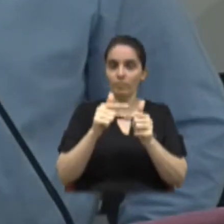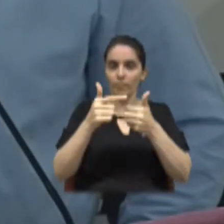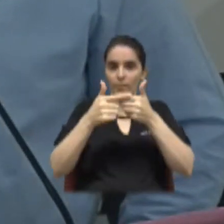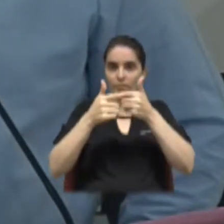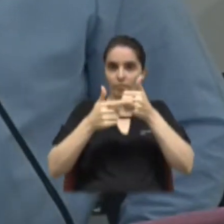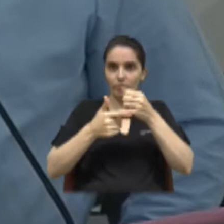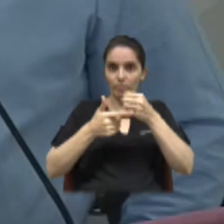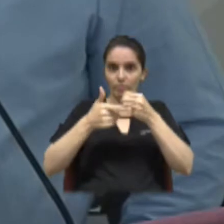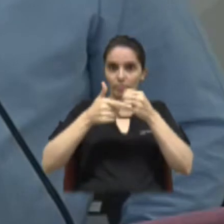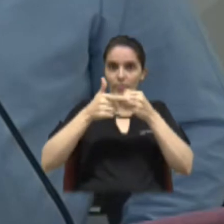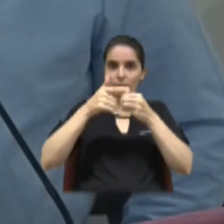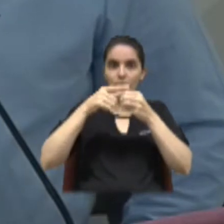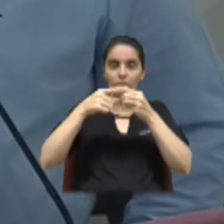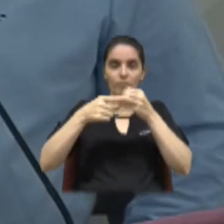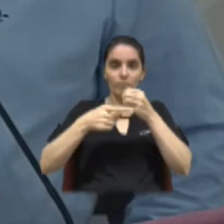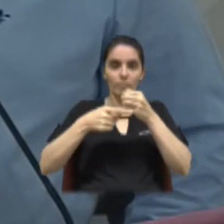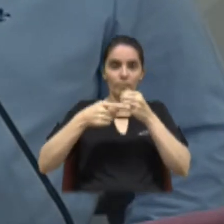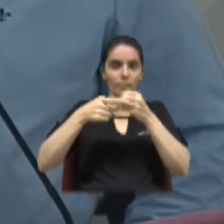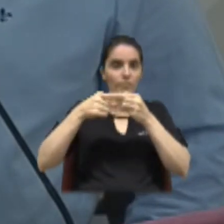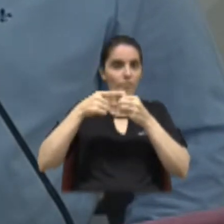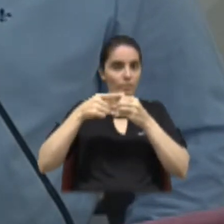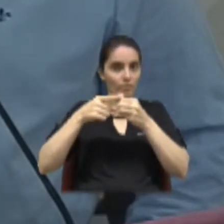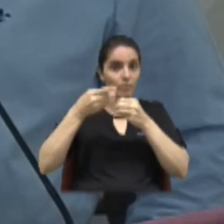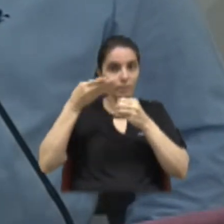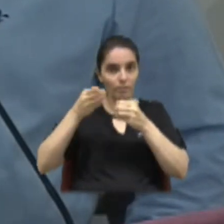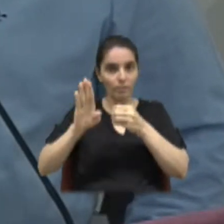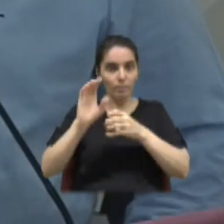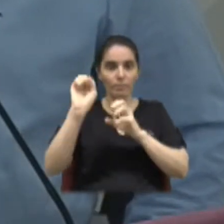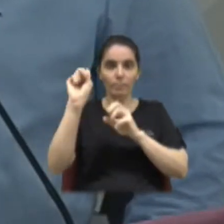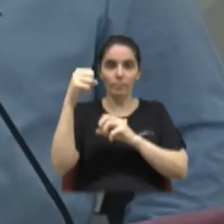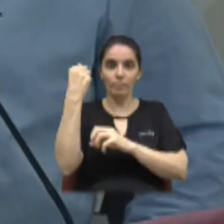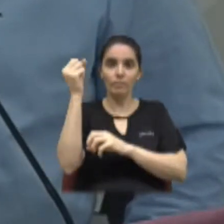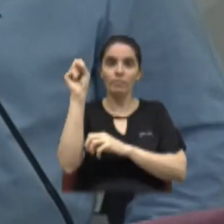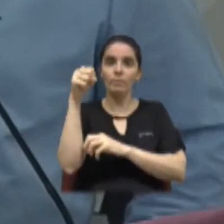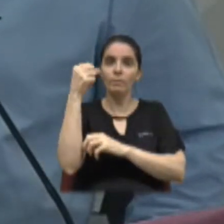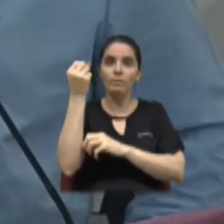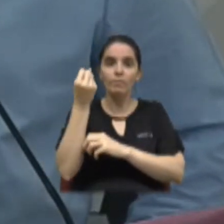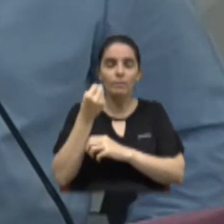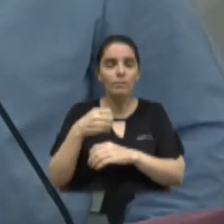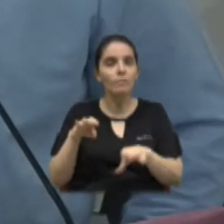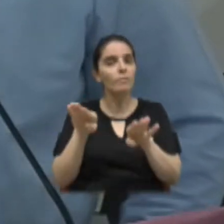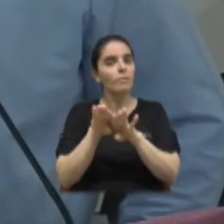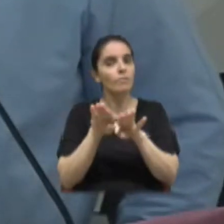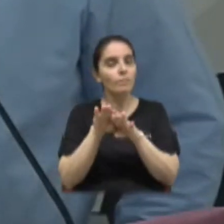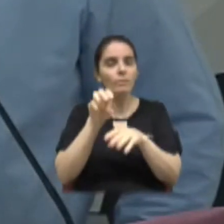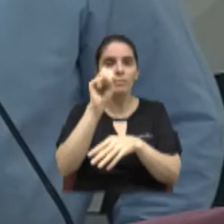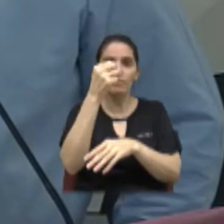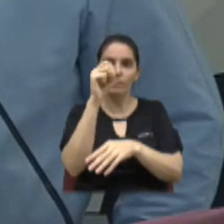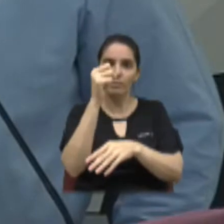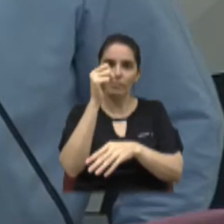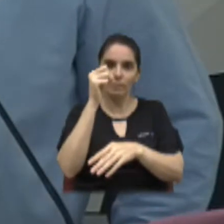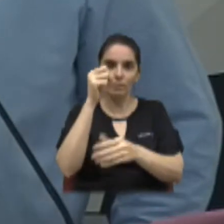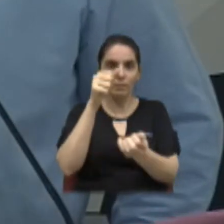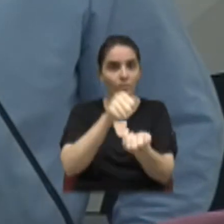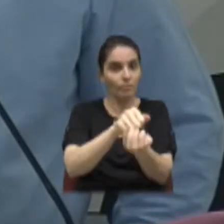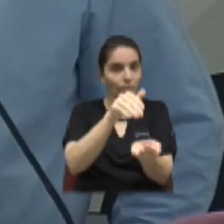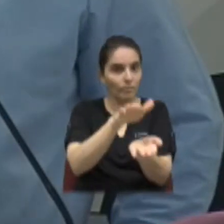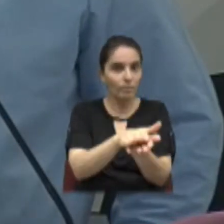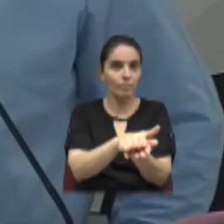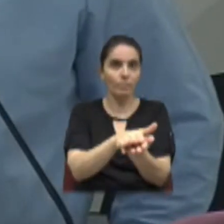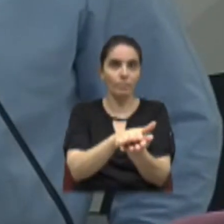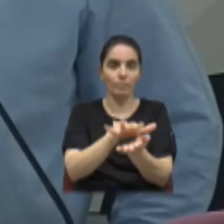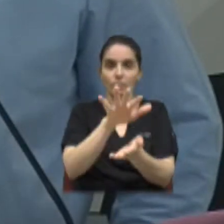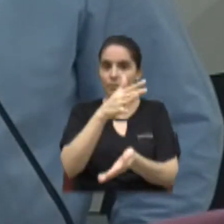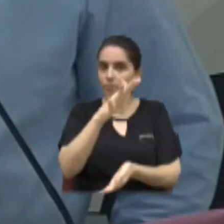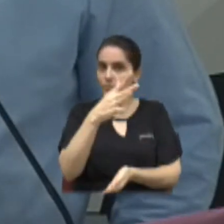na coluna, e ela vai fazer fisioterapia todos os dias e tomou também 8 multas, num período aí de